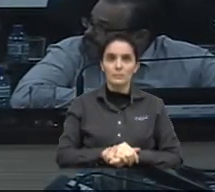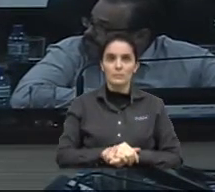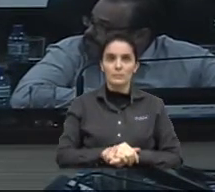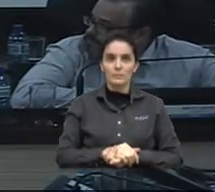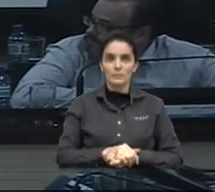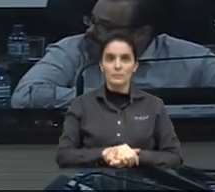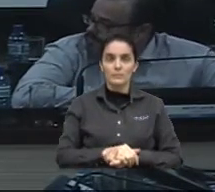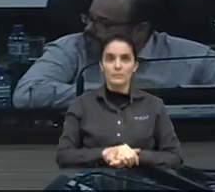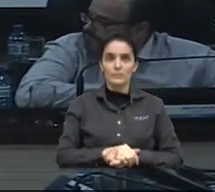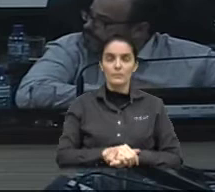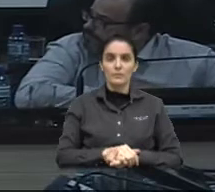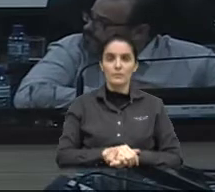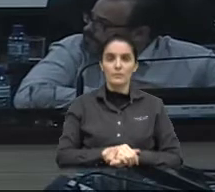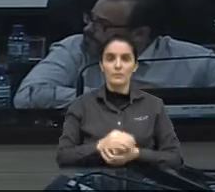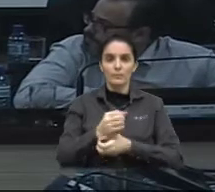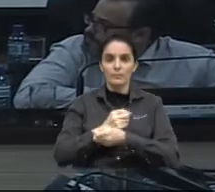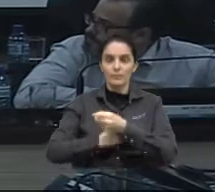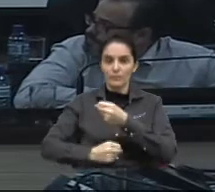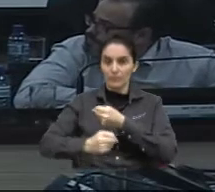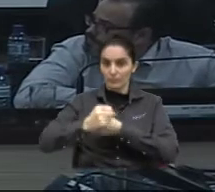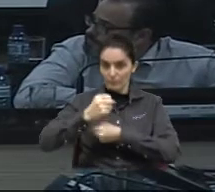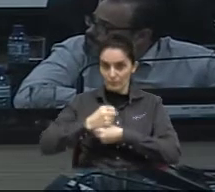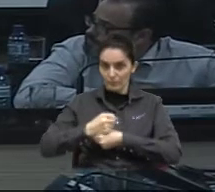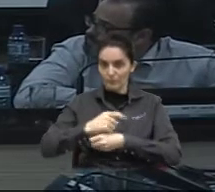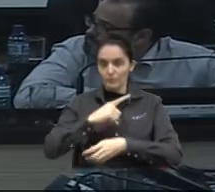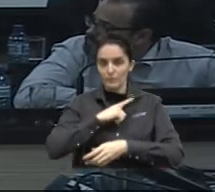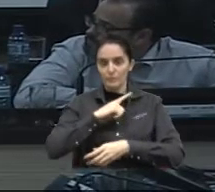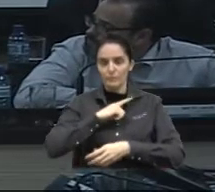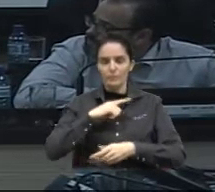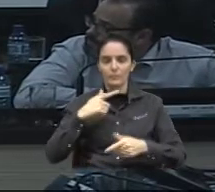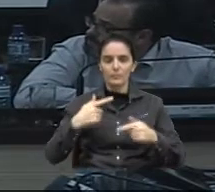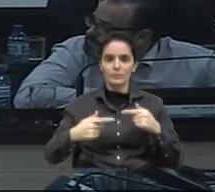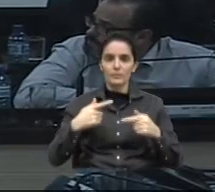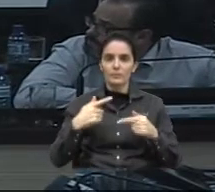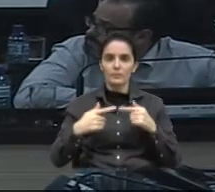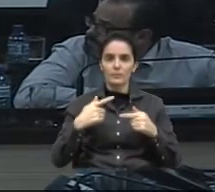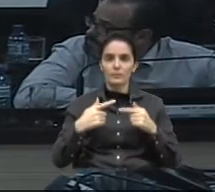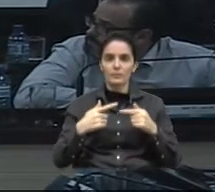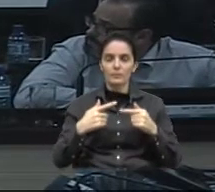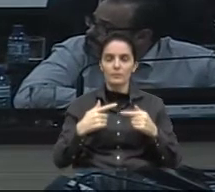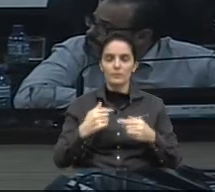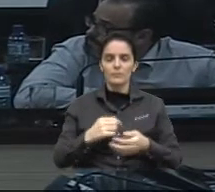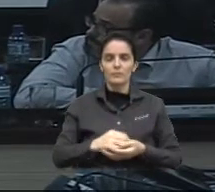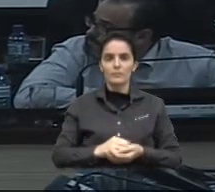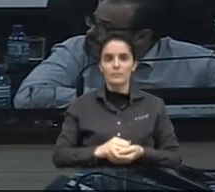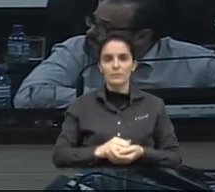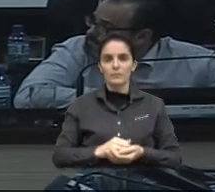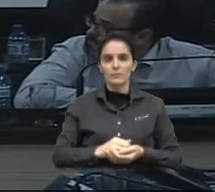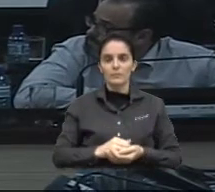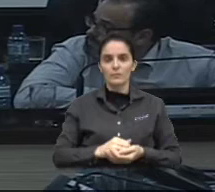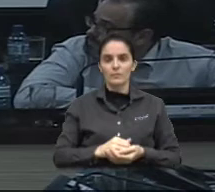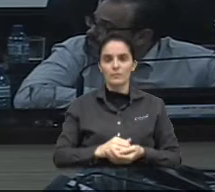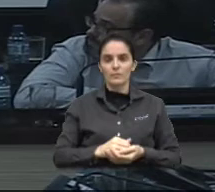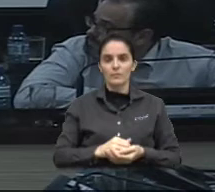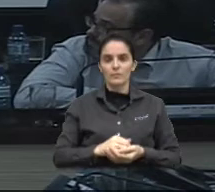no ano passado a gente acabou tendo um debate sobre de gênero sobre